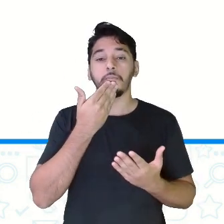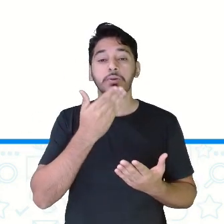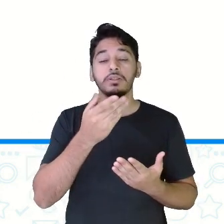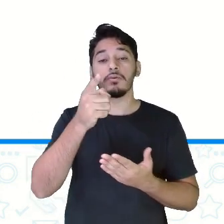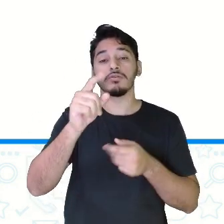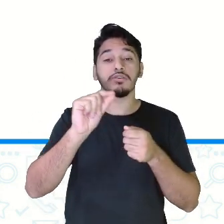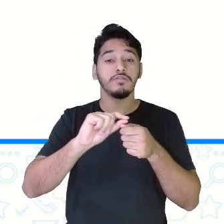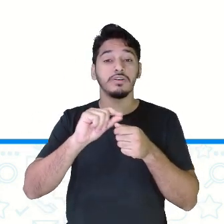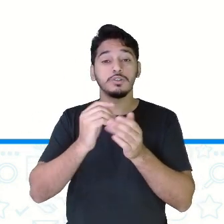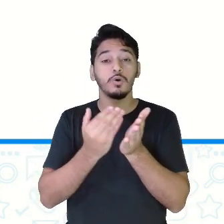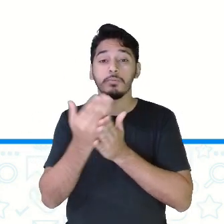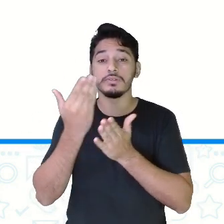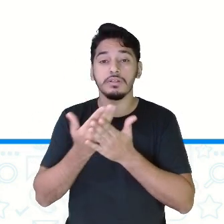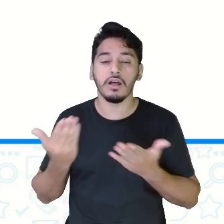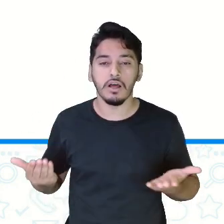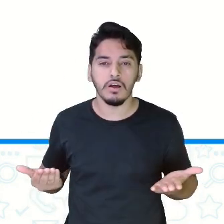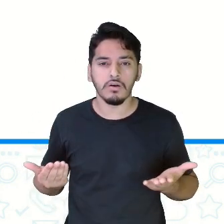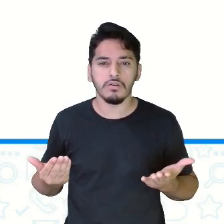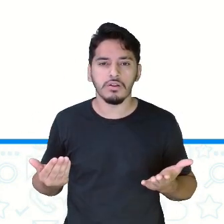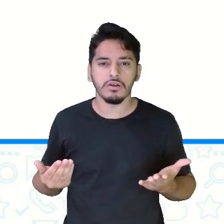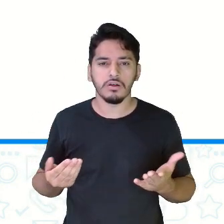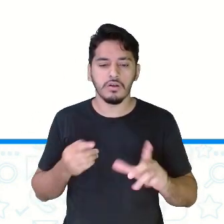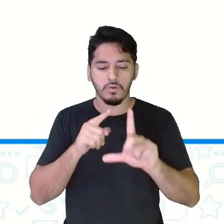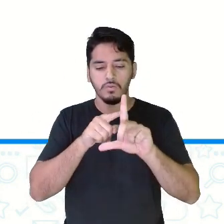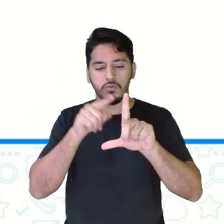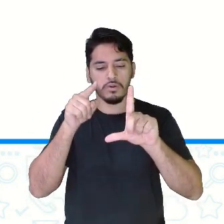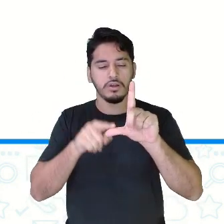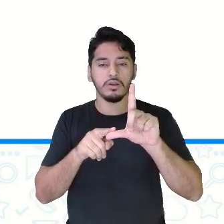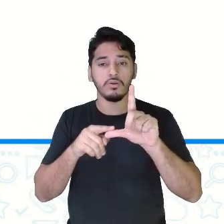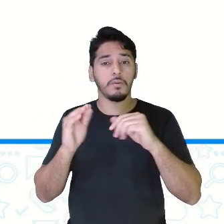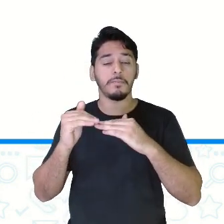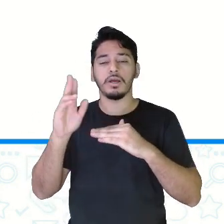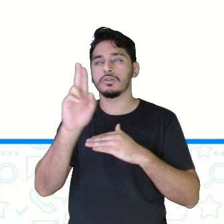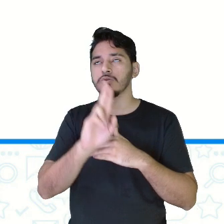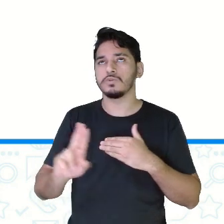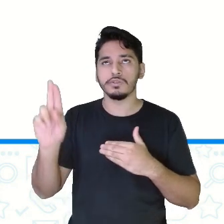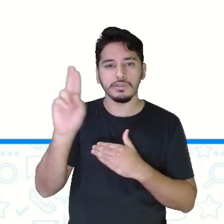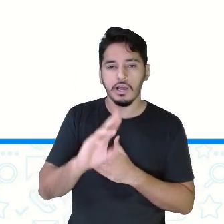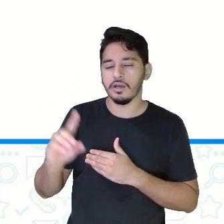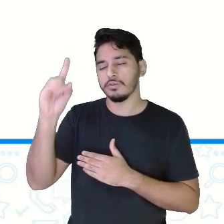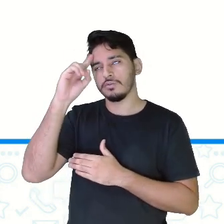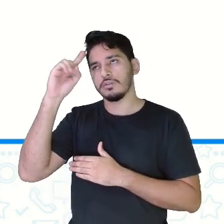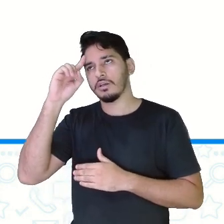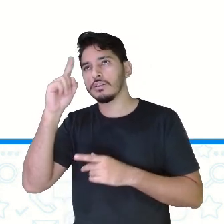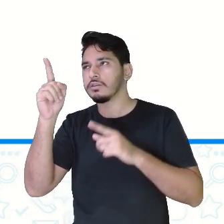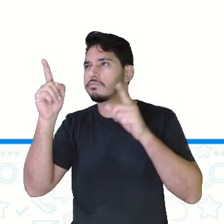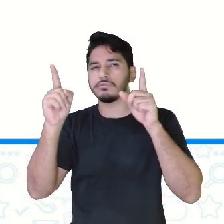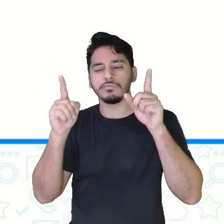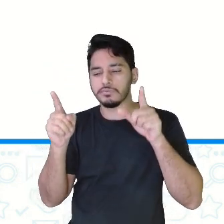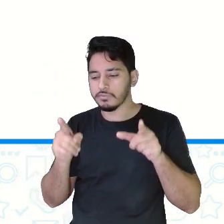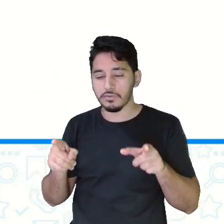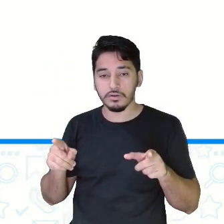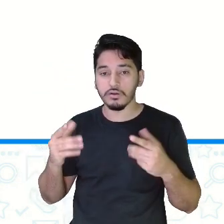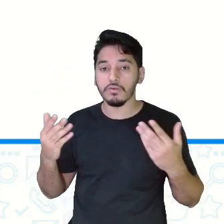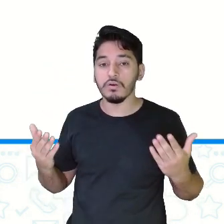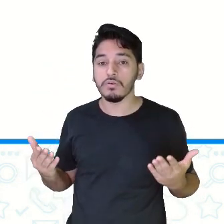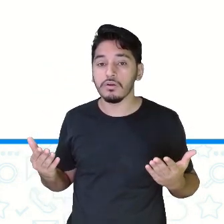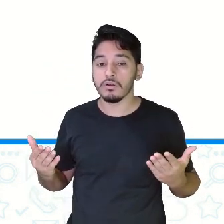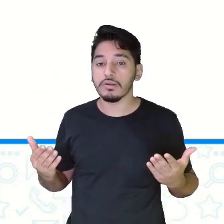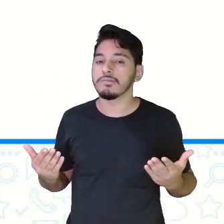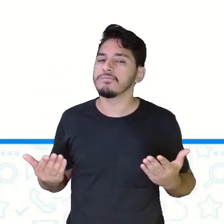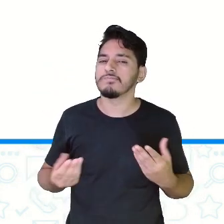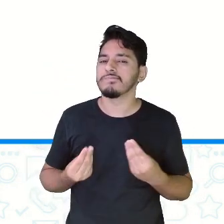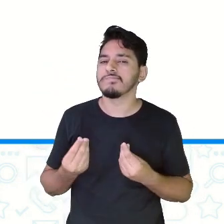início da aula. Ângulo fácil, o mais utilizado no nosso cotidiano. E aí,